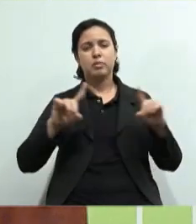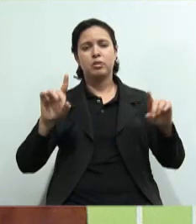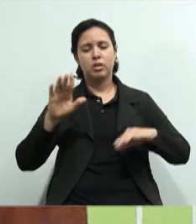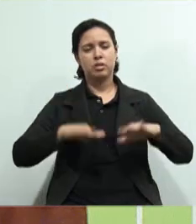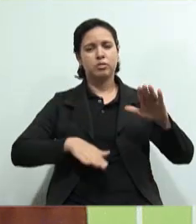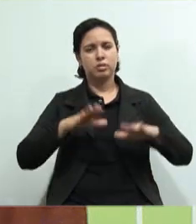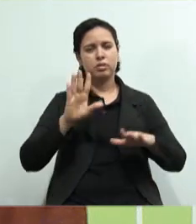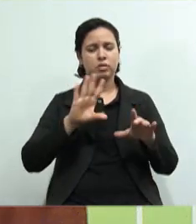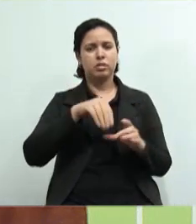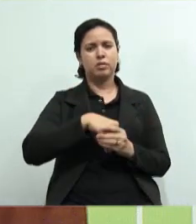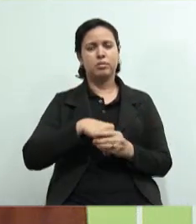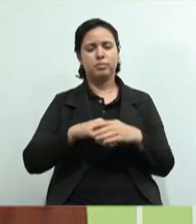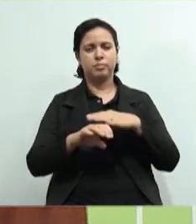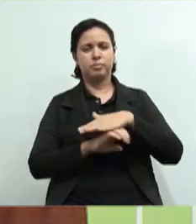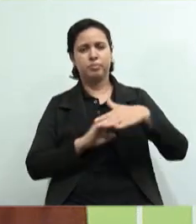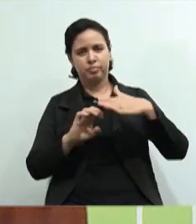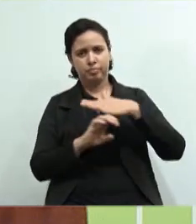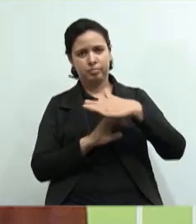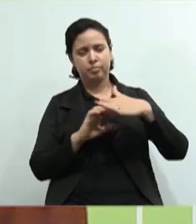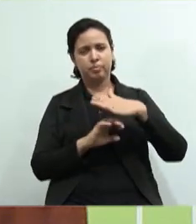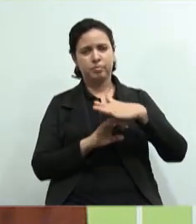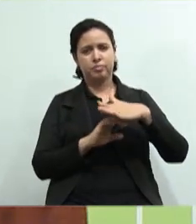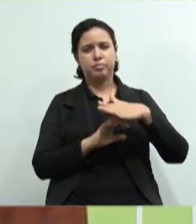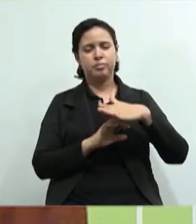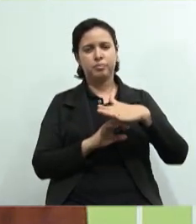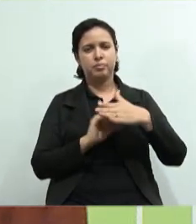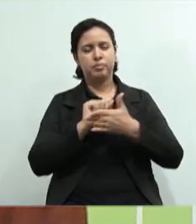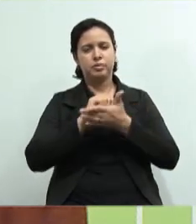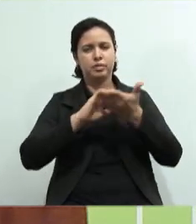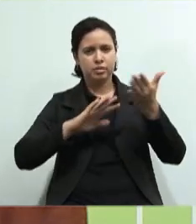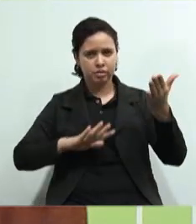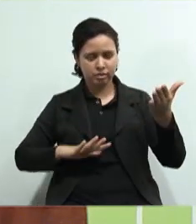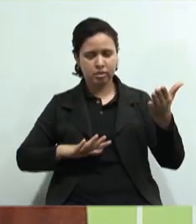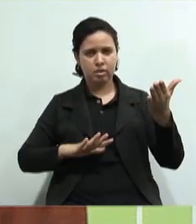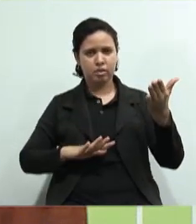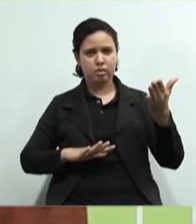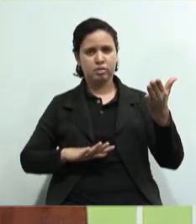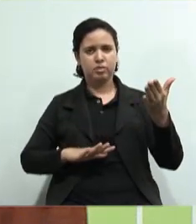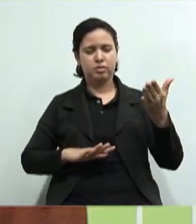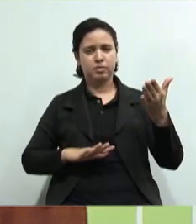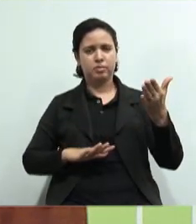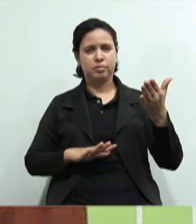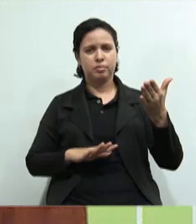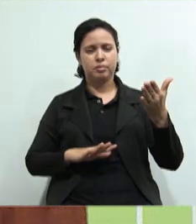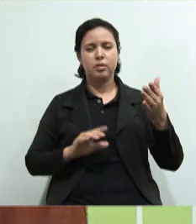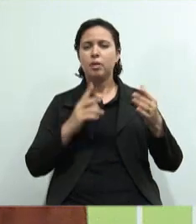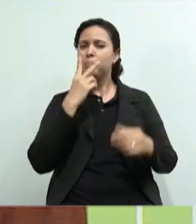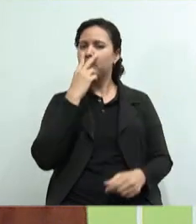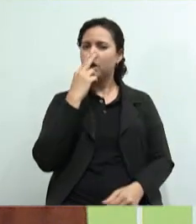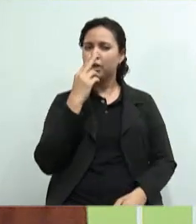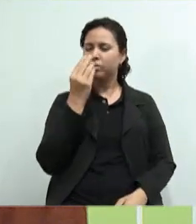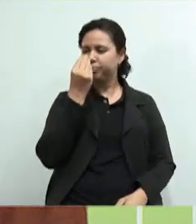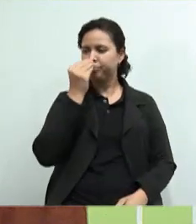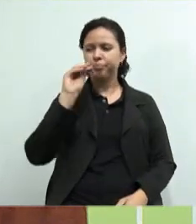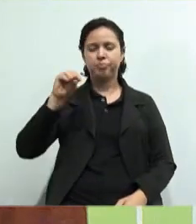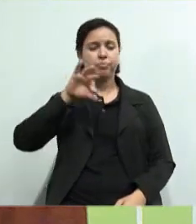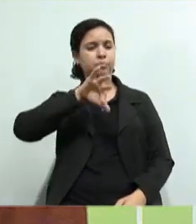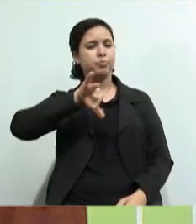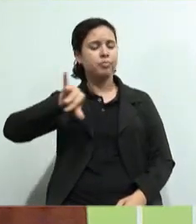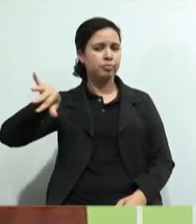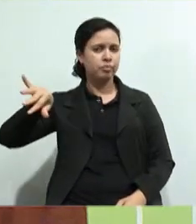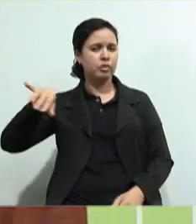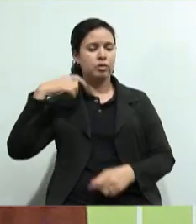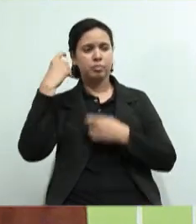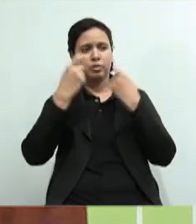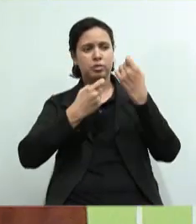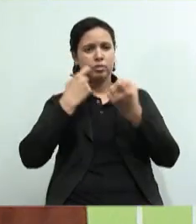nas organizações, essa atividade, às vezes, é meio que deixada de lado. A gente se preocupa,